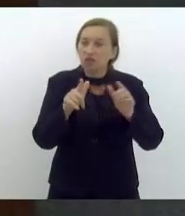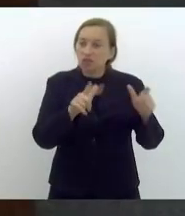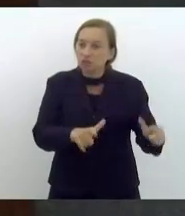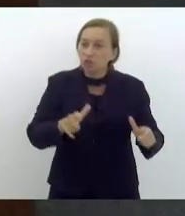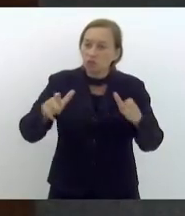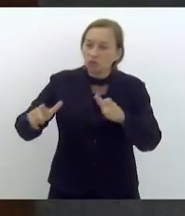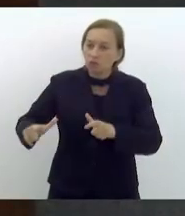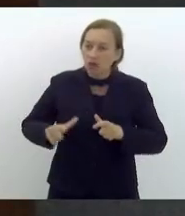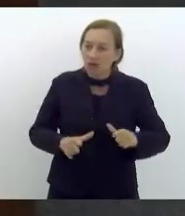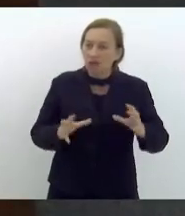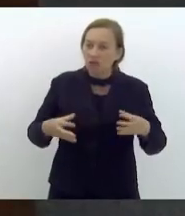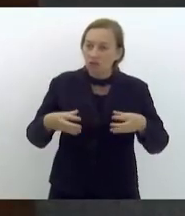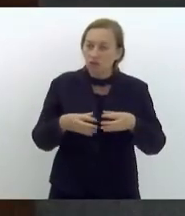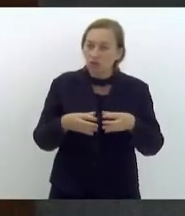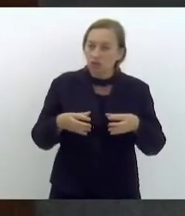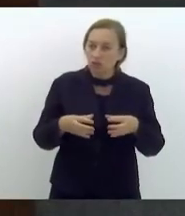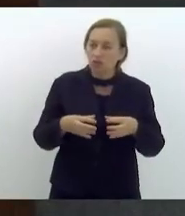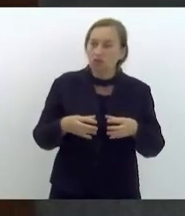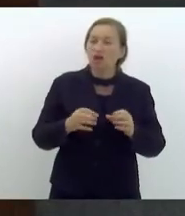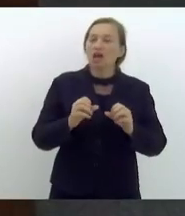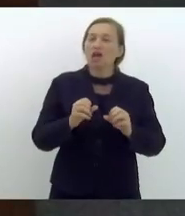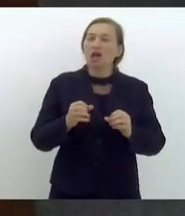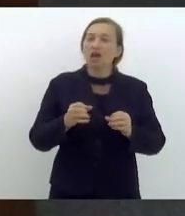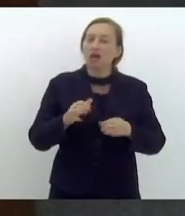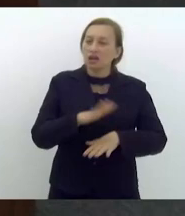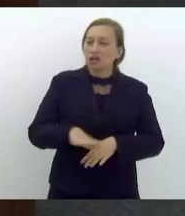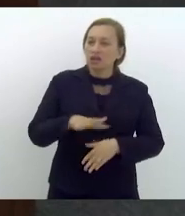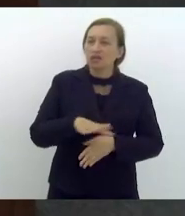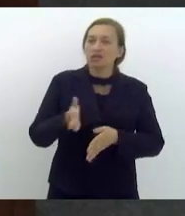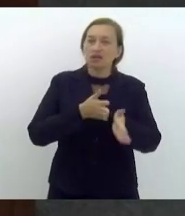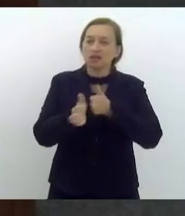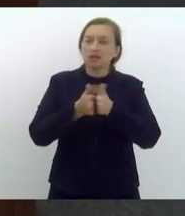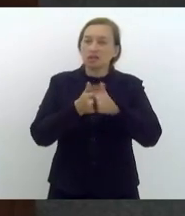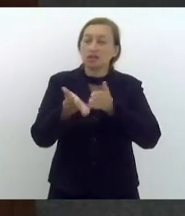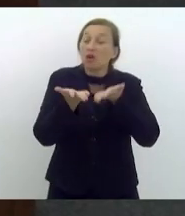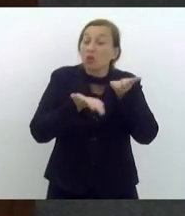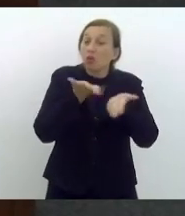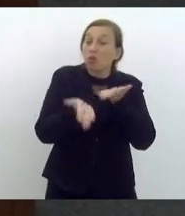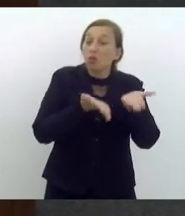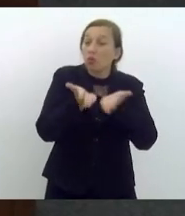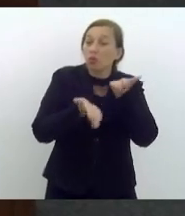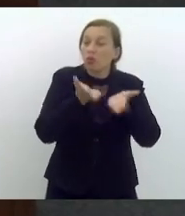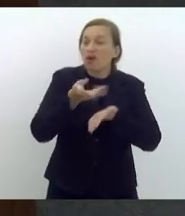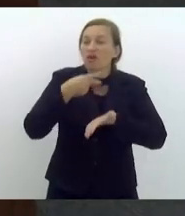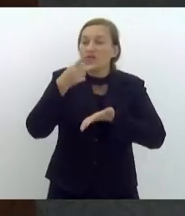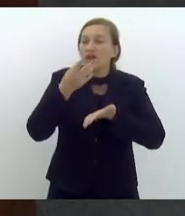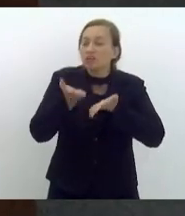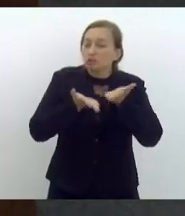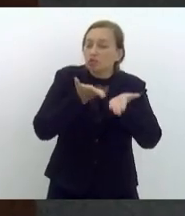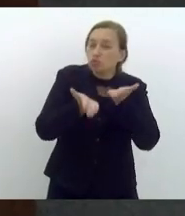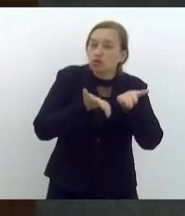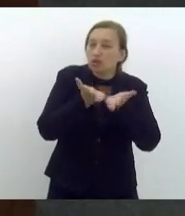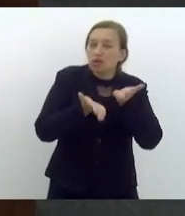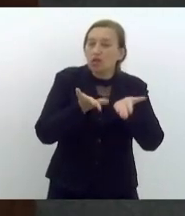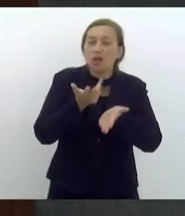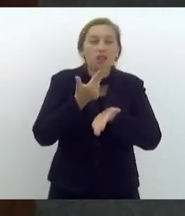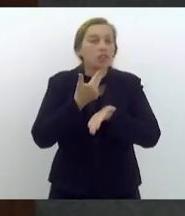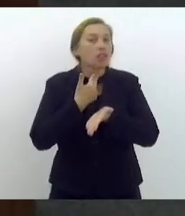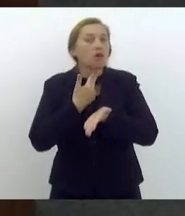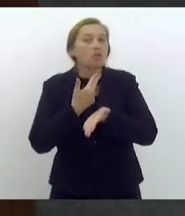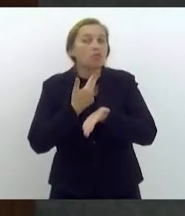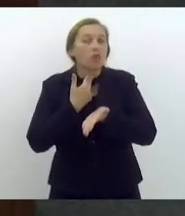coletivo a criança possa ter acesso ao cuidado nós estamos falando de cuidado não pode